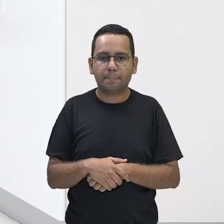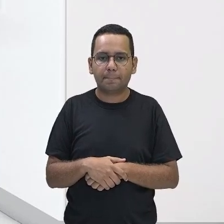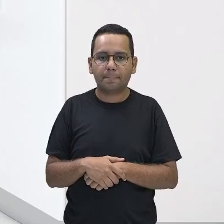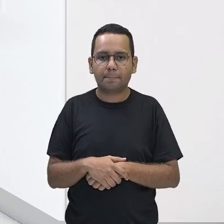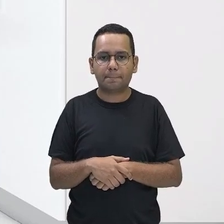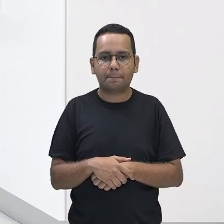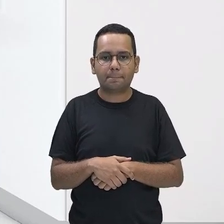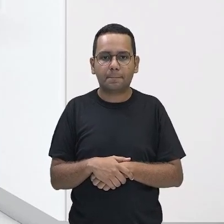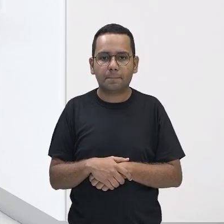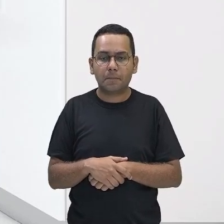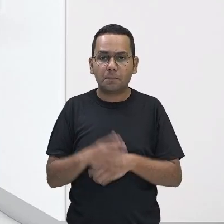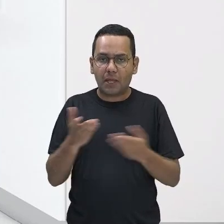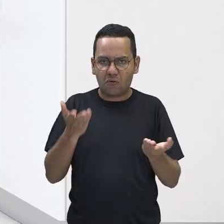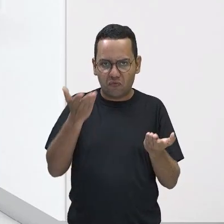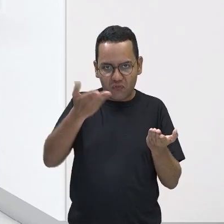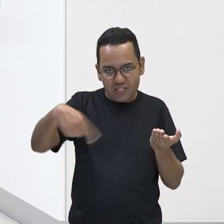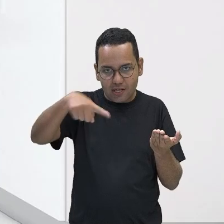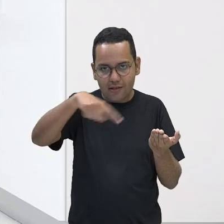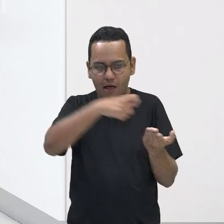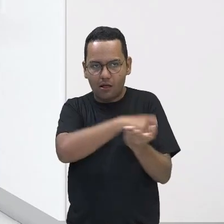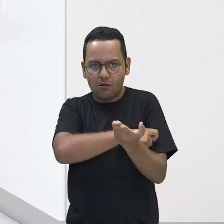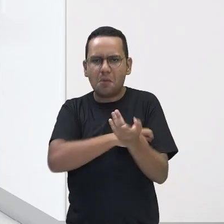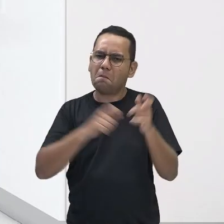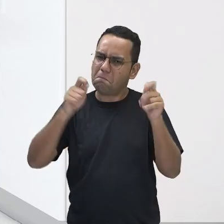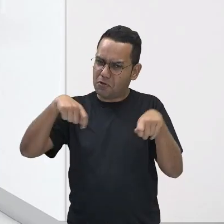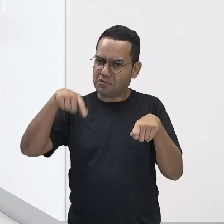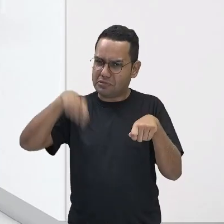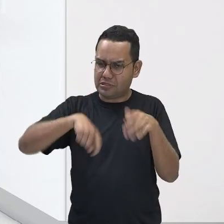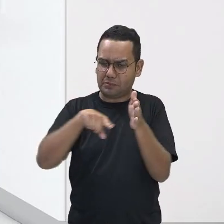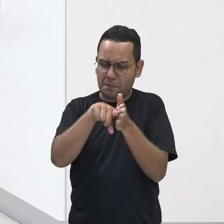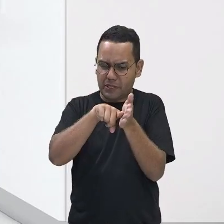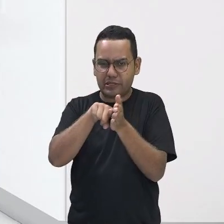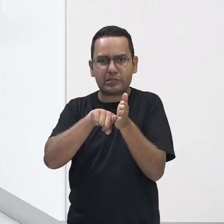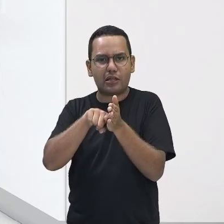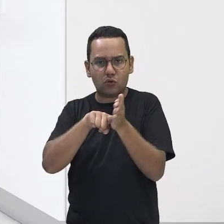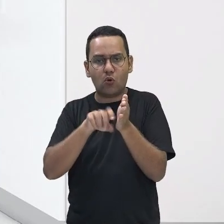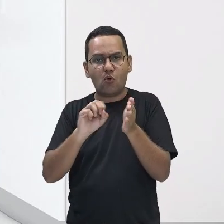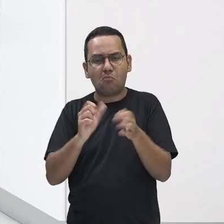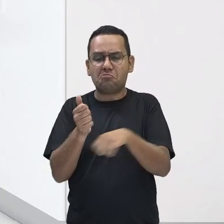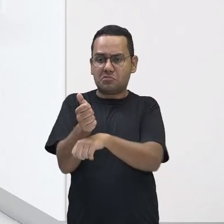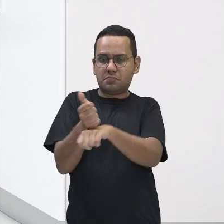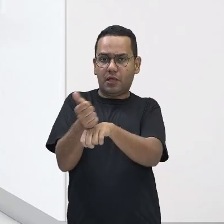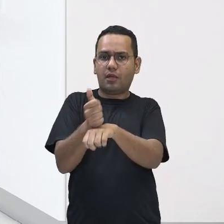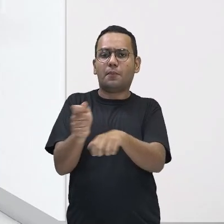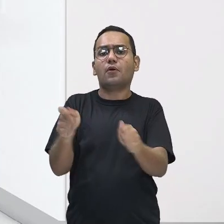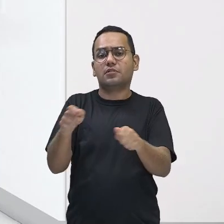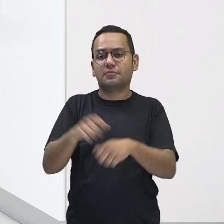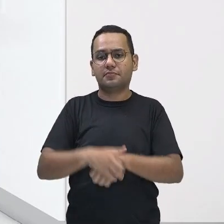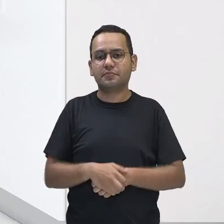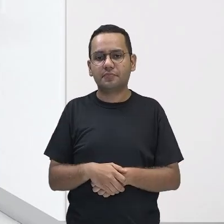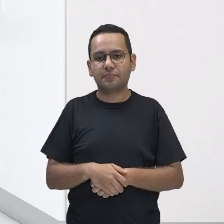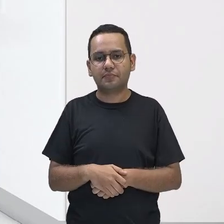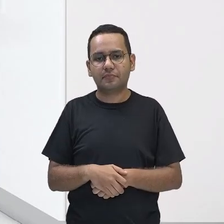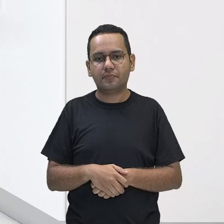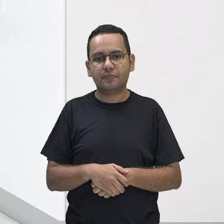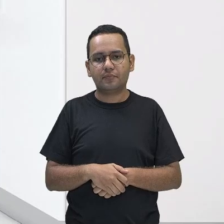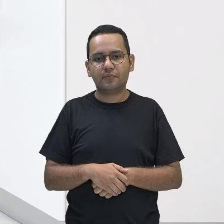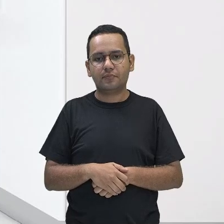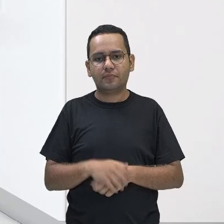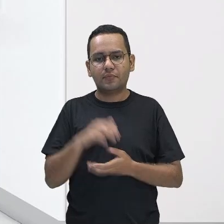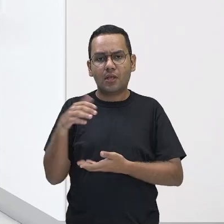ser um pesquisador, você pode ser um cientista, mesmo aqui no ensino